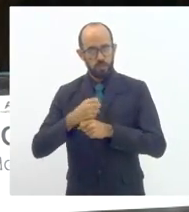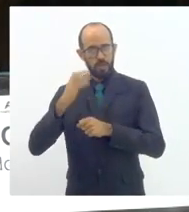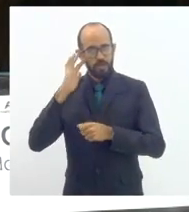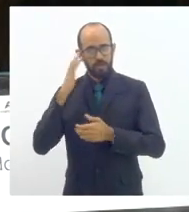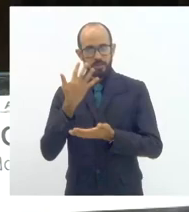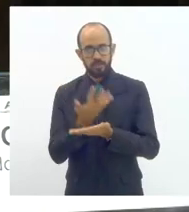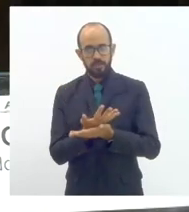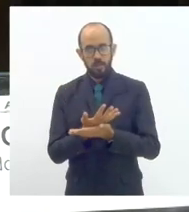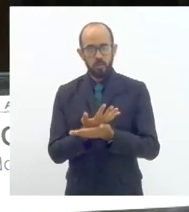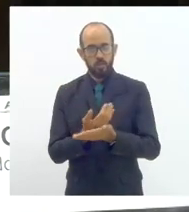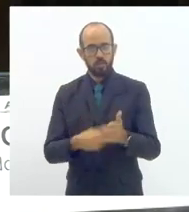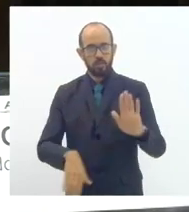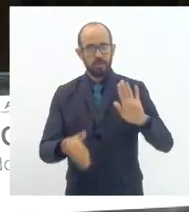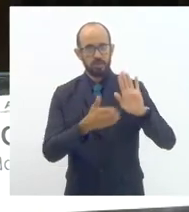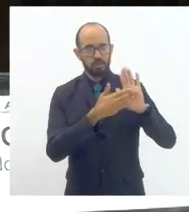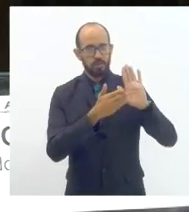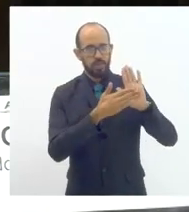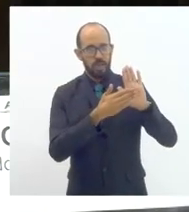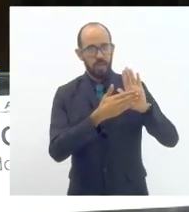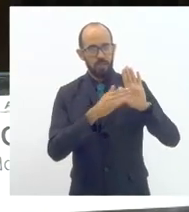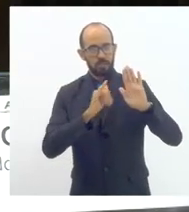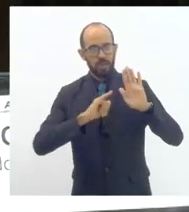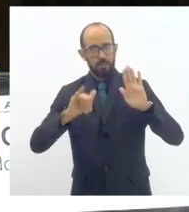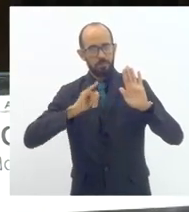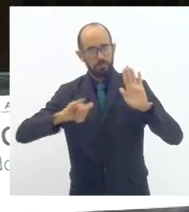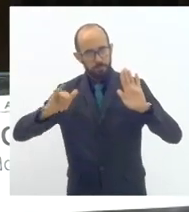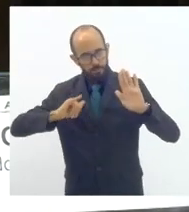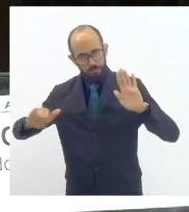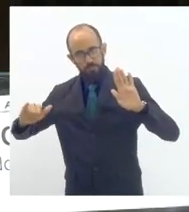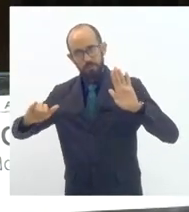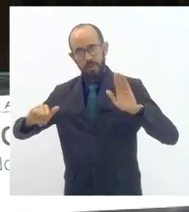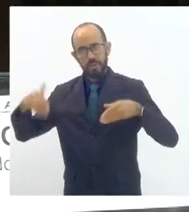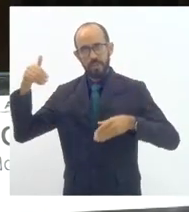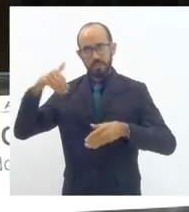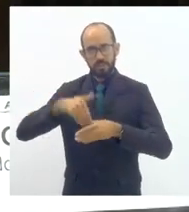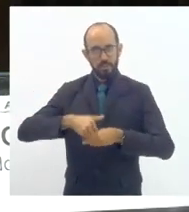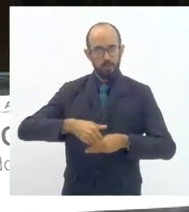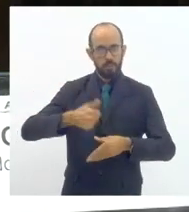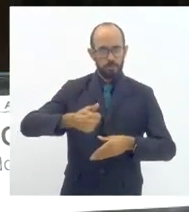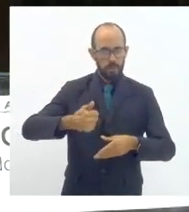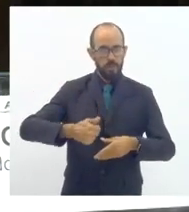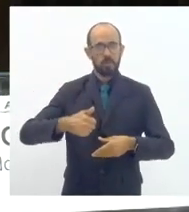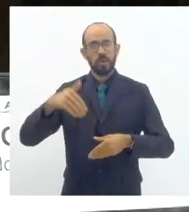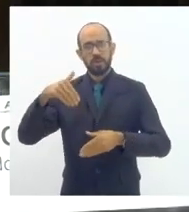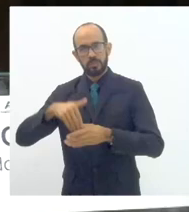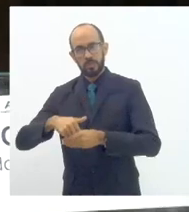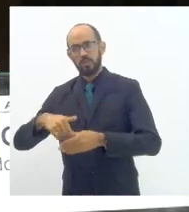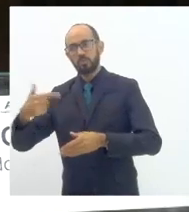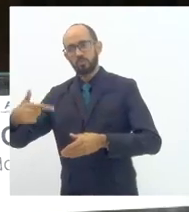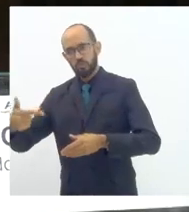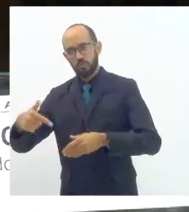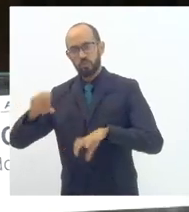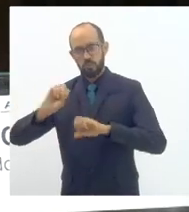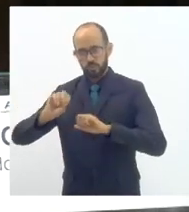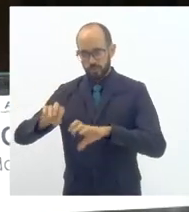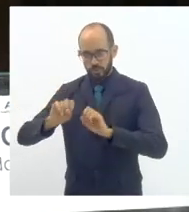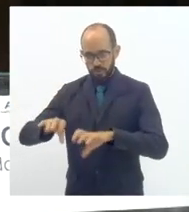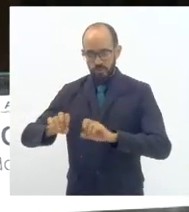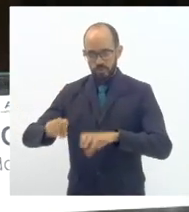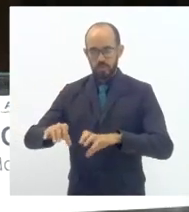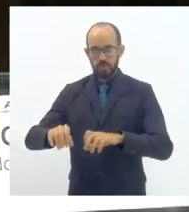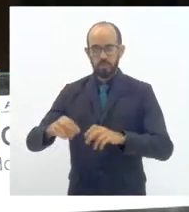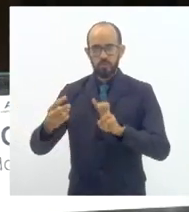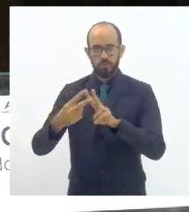ser candidato, no processo de campanha, na eleição em primeiro turno, na eleição em segundo turno, nas capacitações online